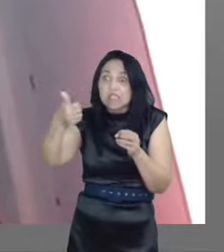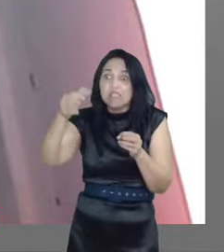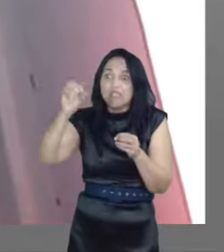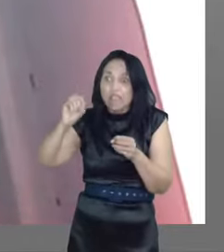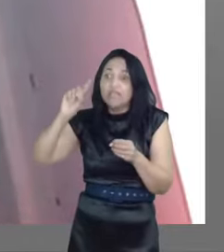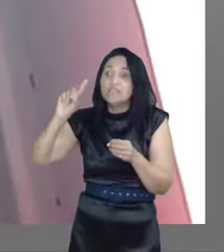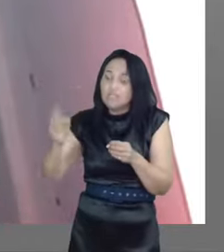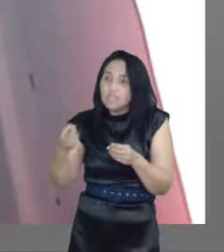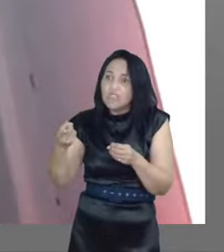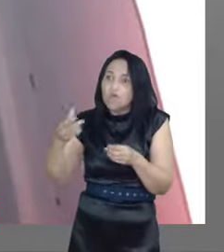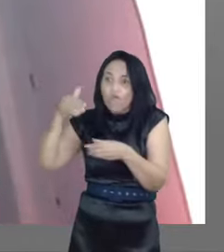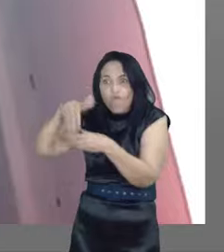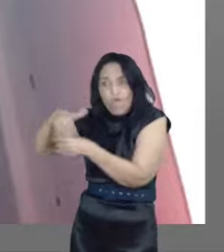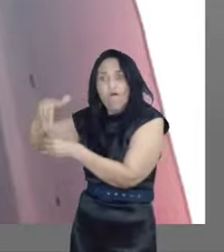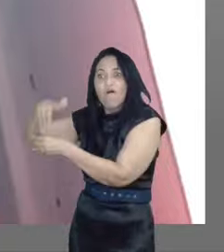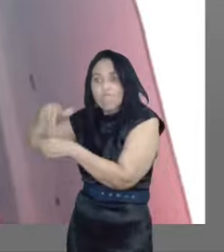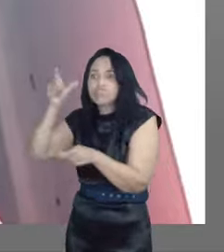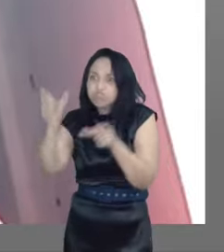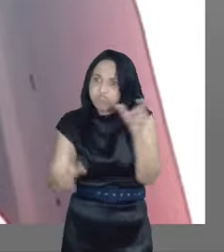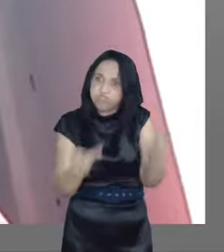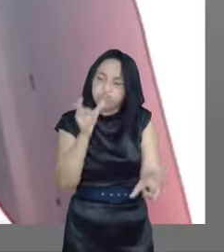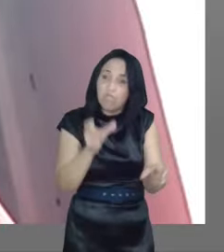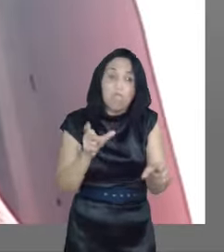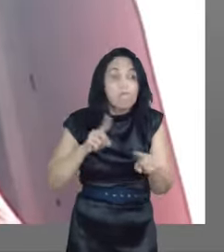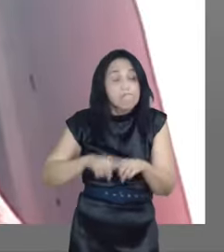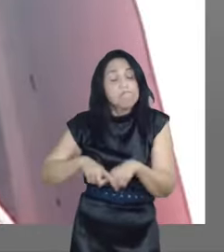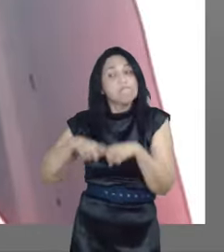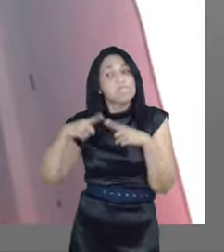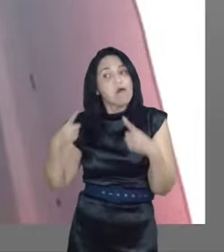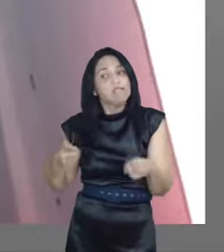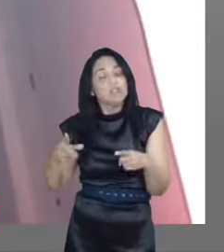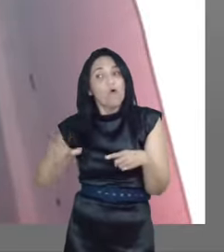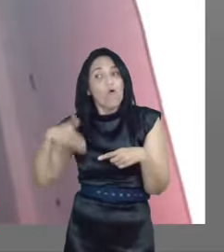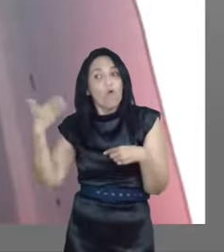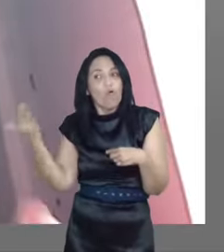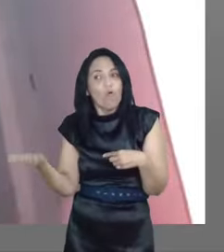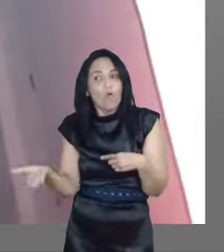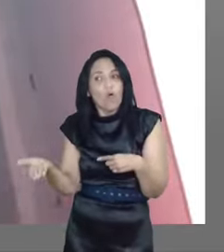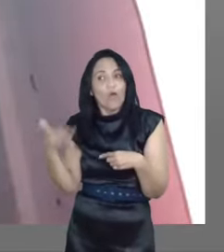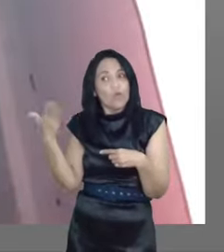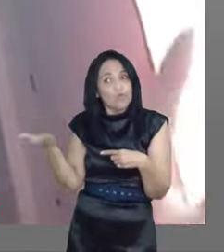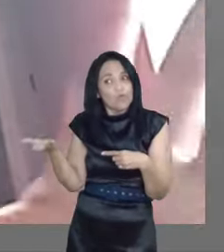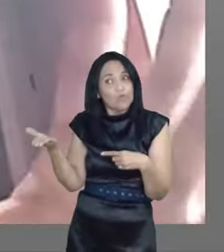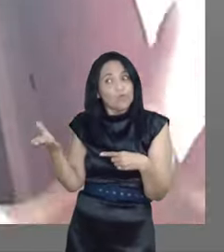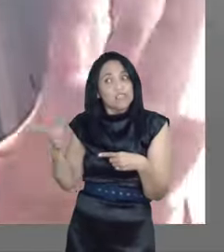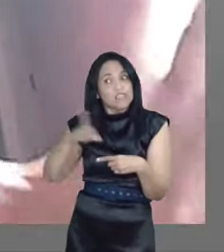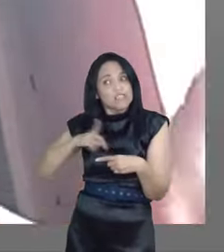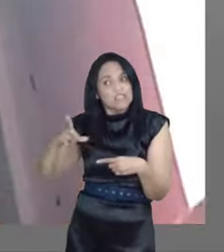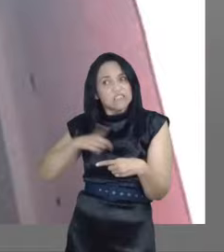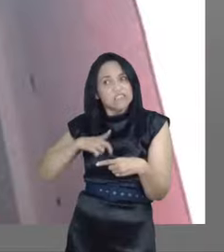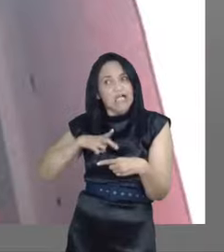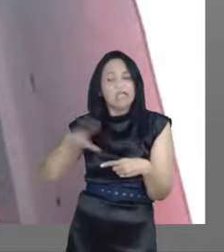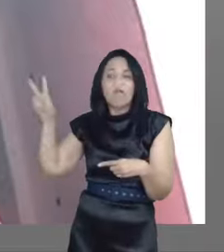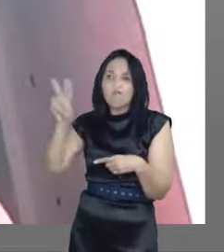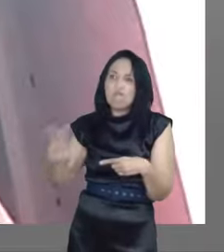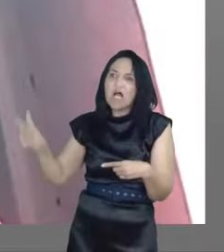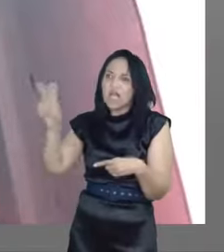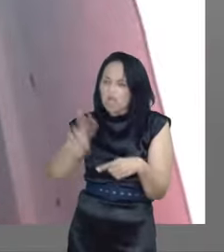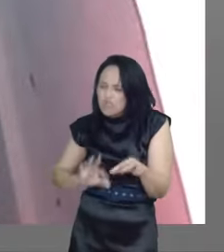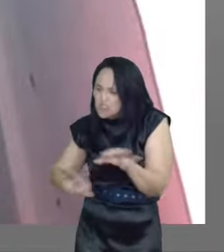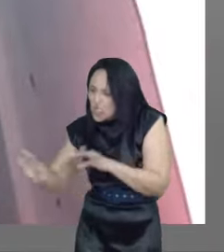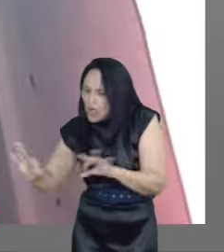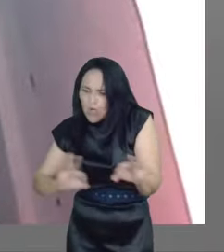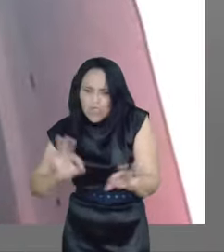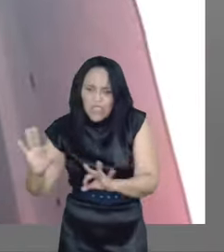quando tem um vereador e uma vereadora na cidade, muda. Você organiza